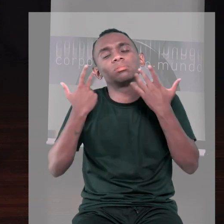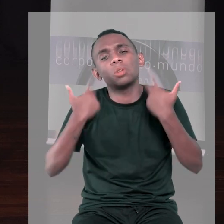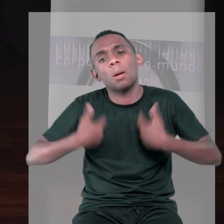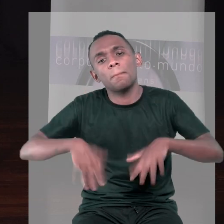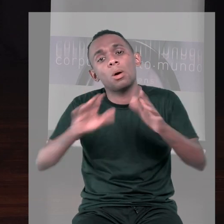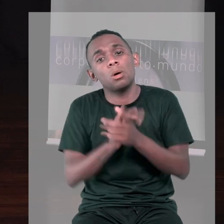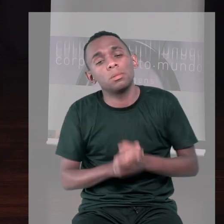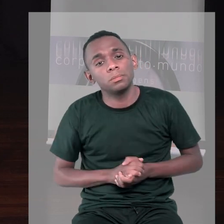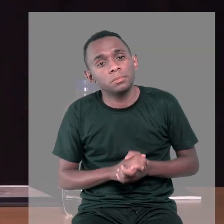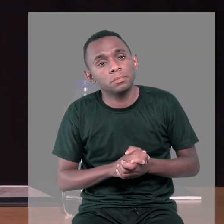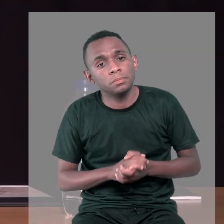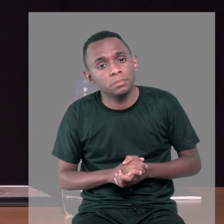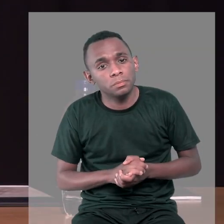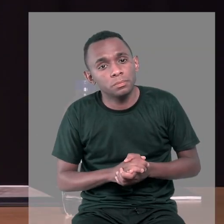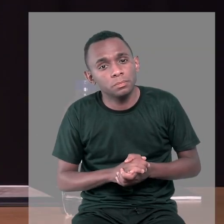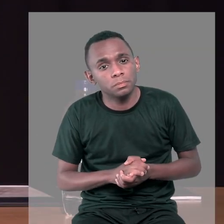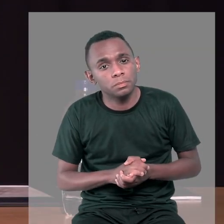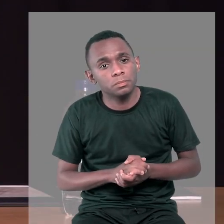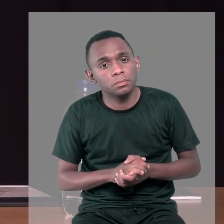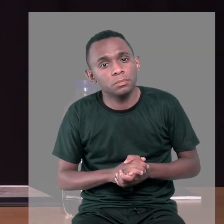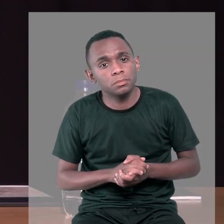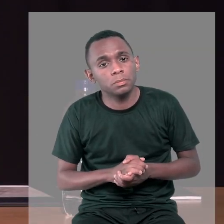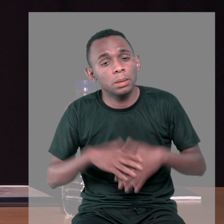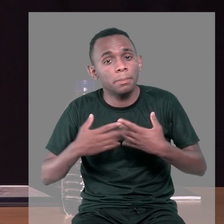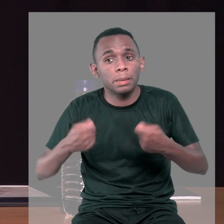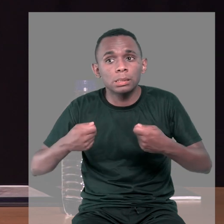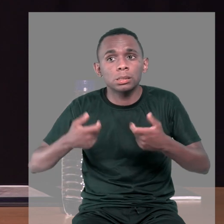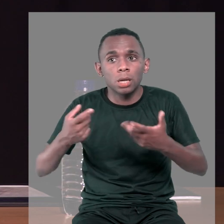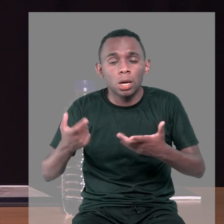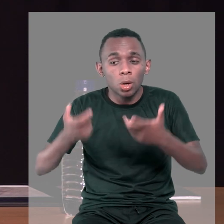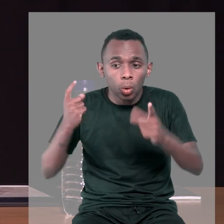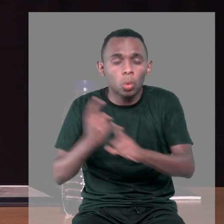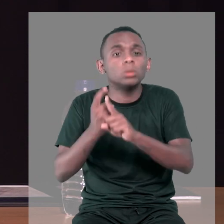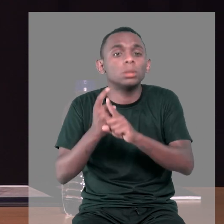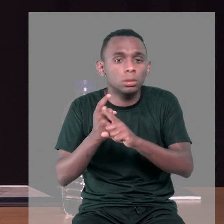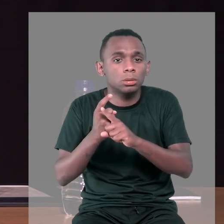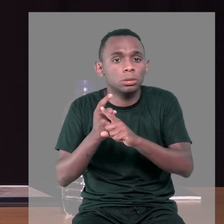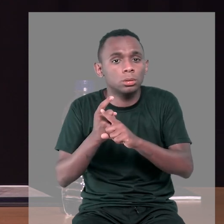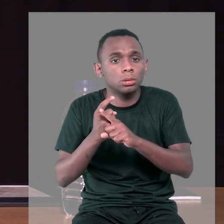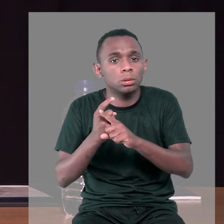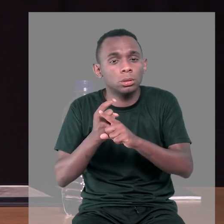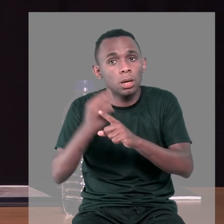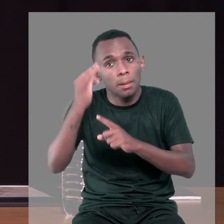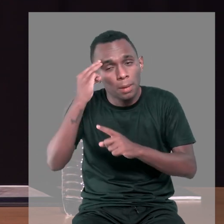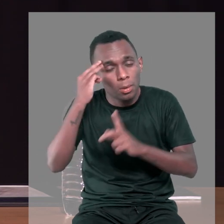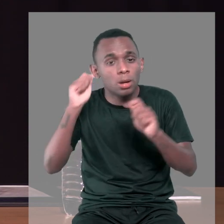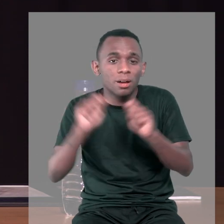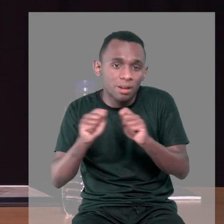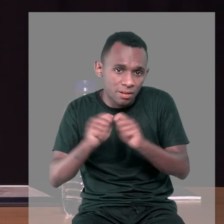esse enquadramento, a lei, um sistema normativo, um sistema jurídico, é